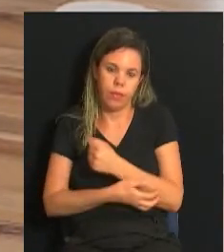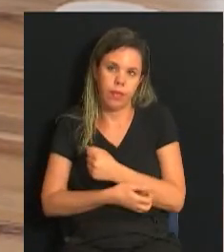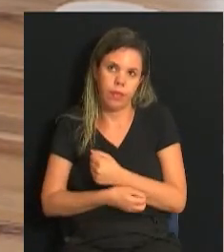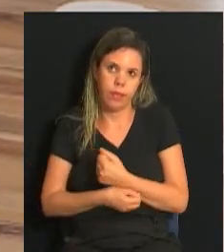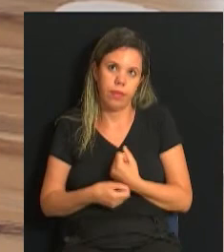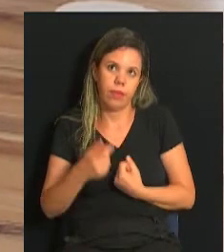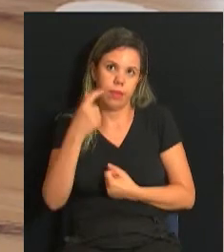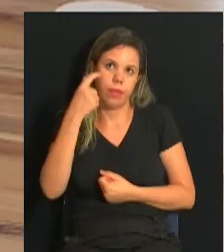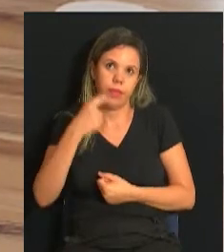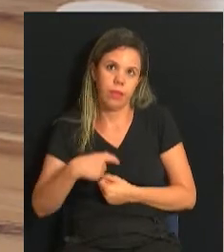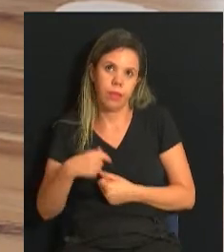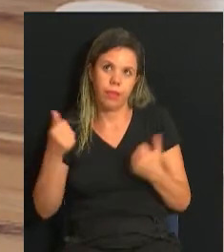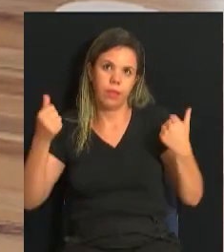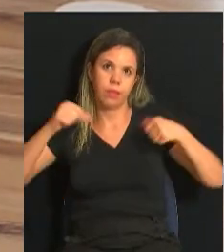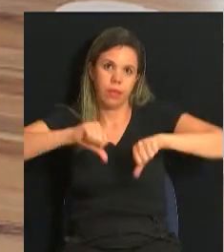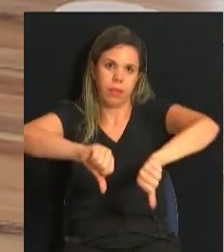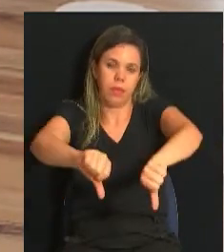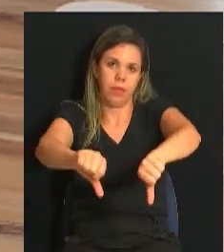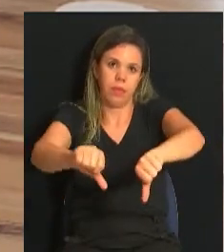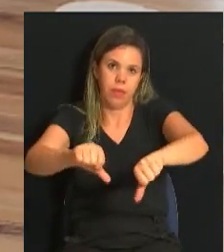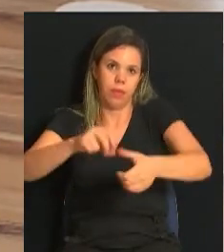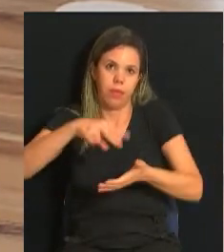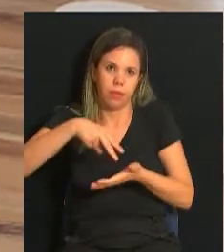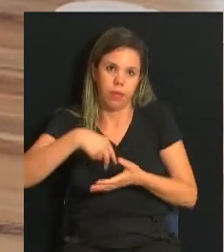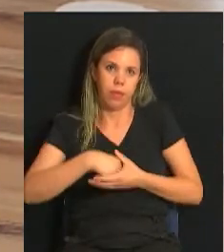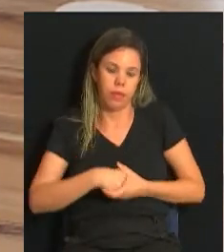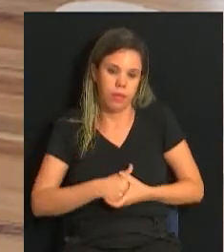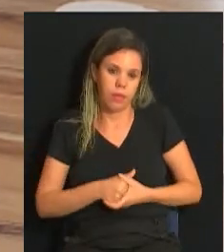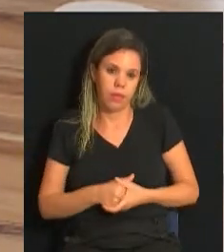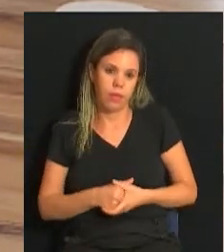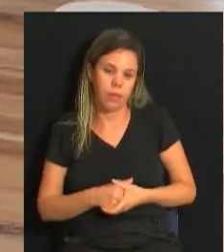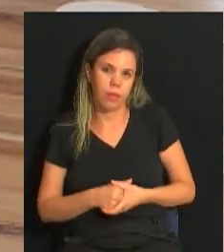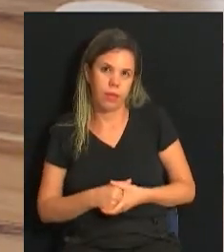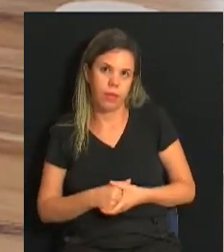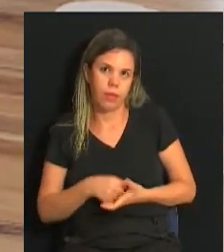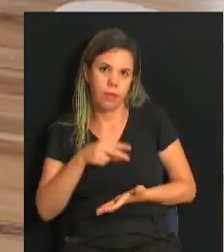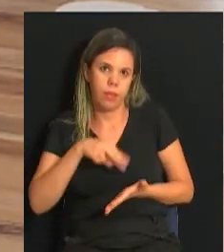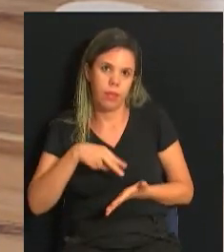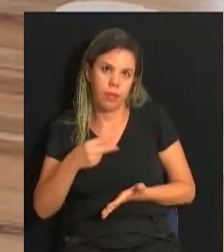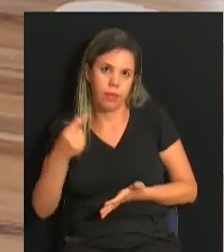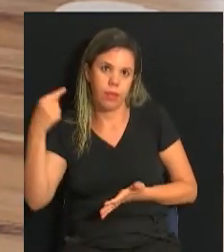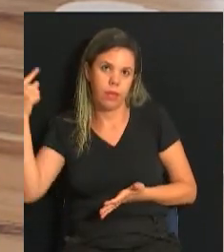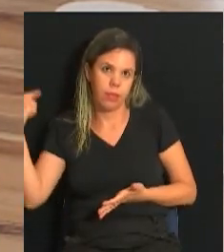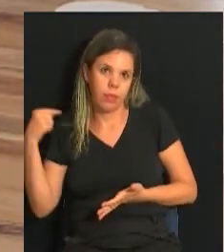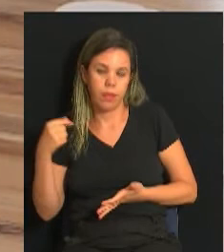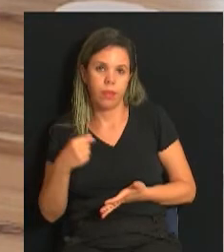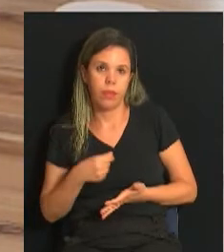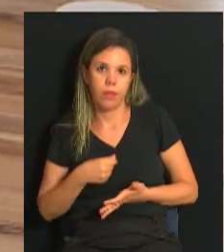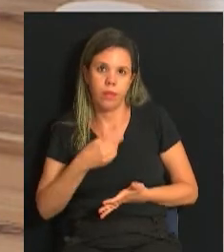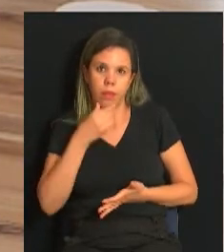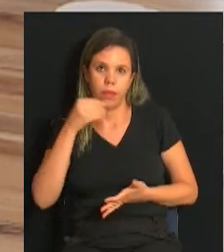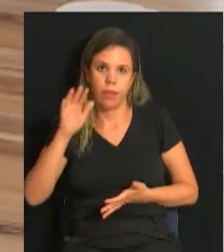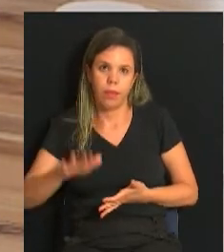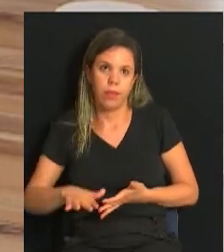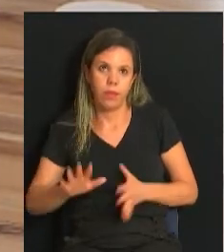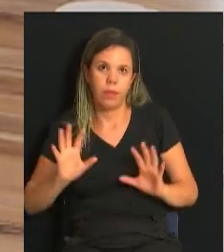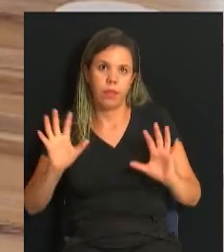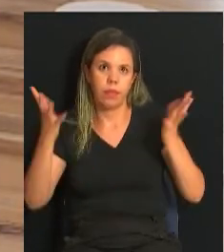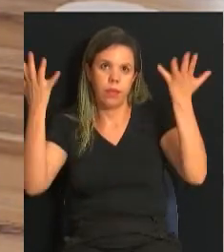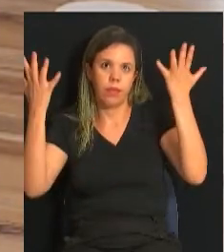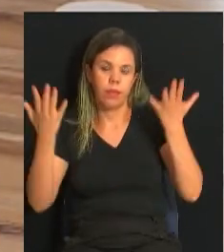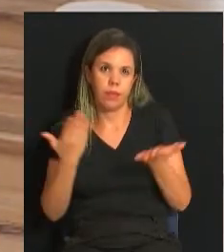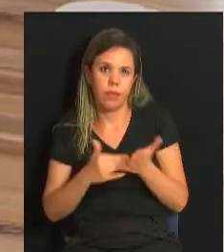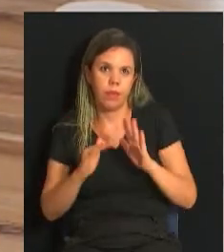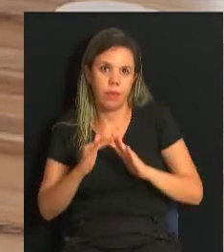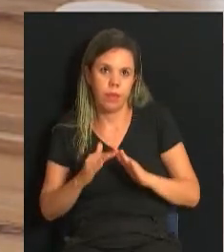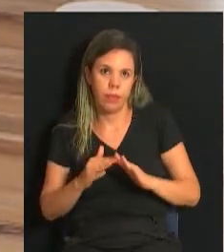sou péssimo dos péssimos para dançar eu dancei quando eu era molequinho na nas festinhas do